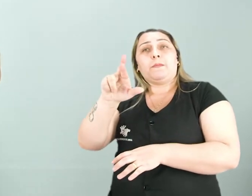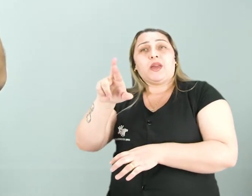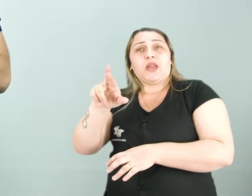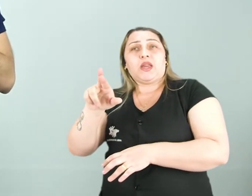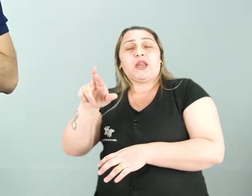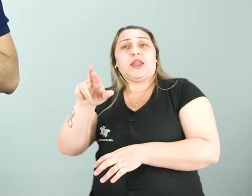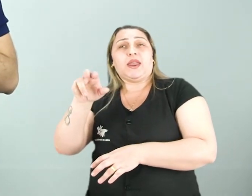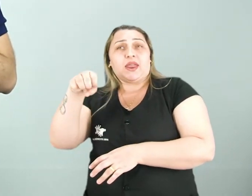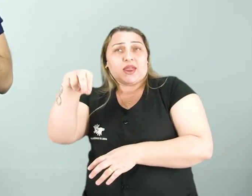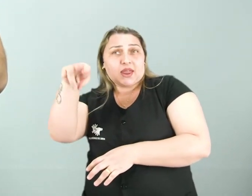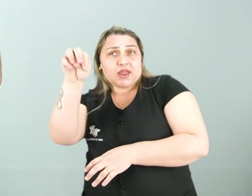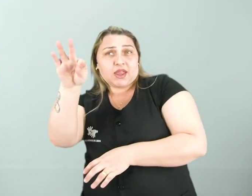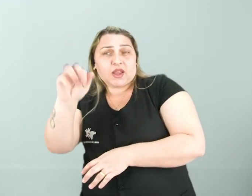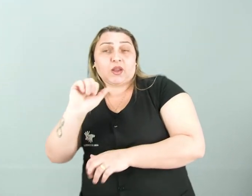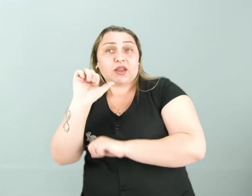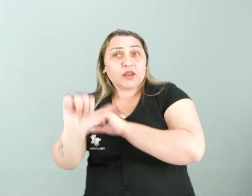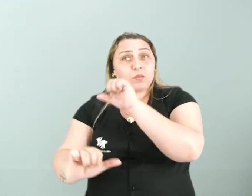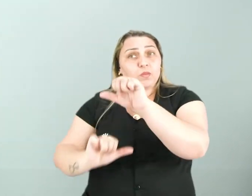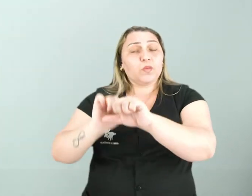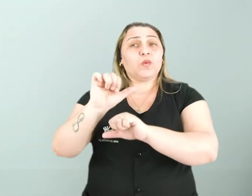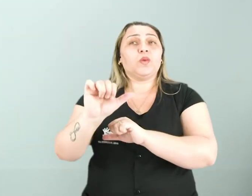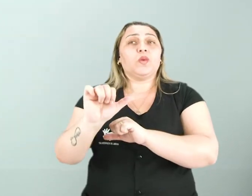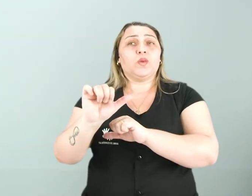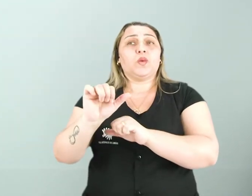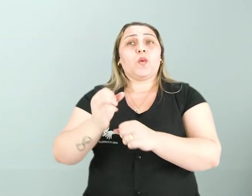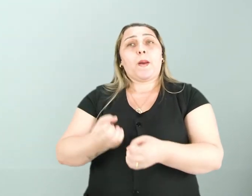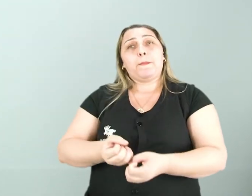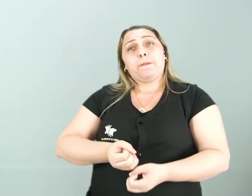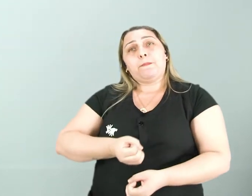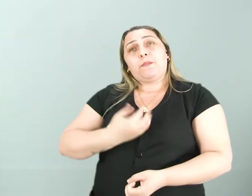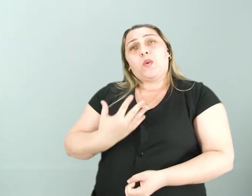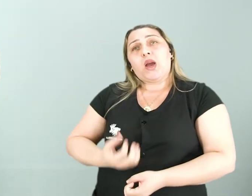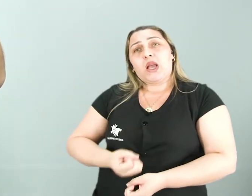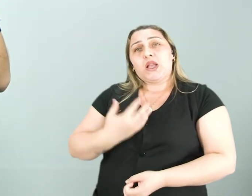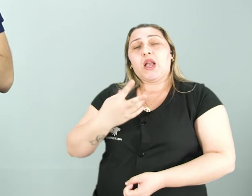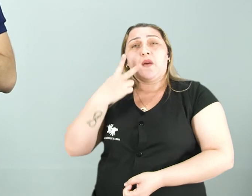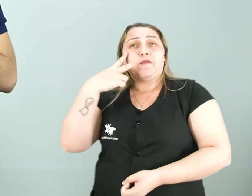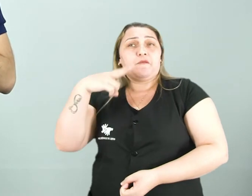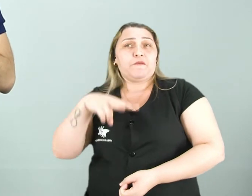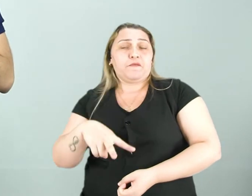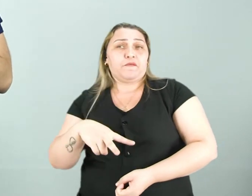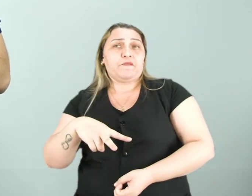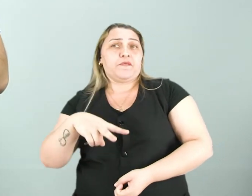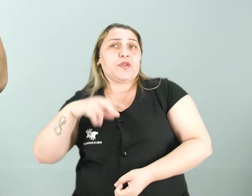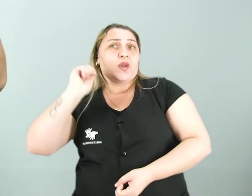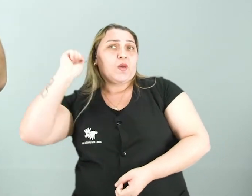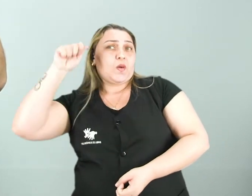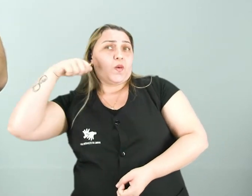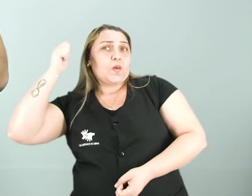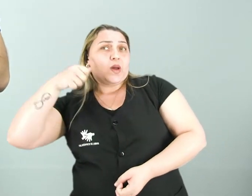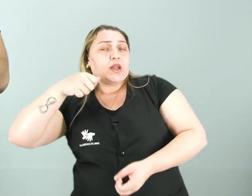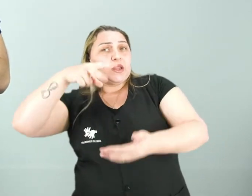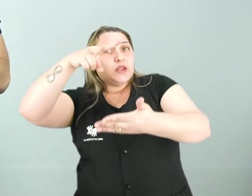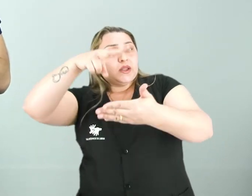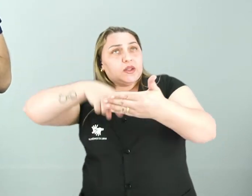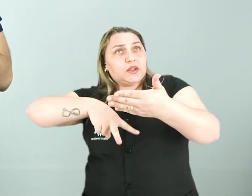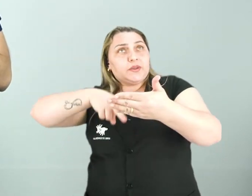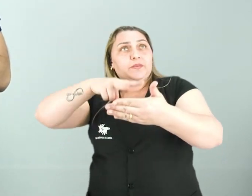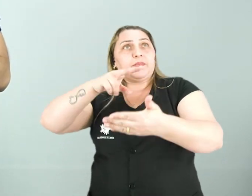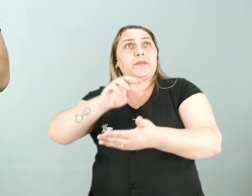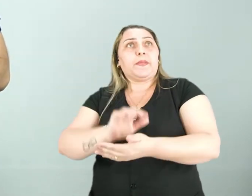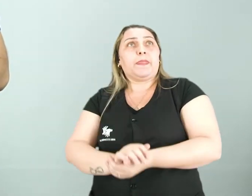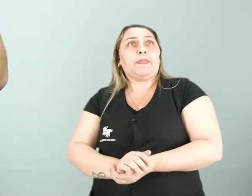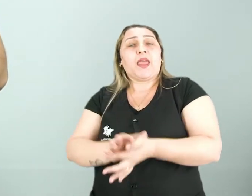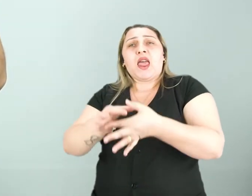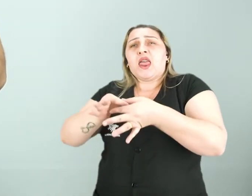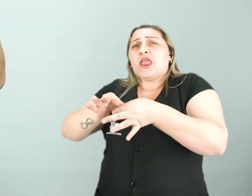Neto. Ela é uma música que se transformou numa poesia. E eu vi um dia uma atriz, né, recitando essa música, que é assim, ó.